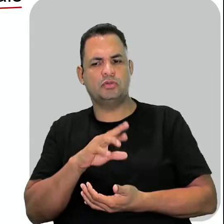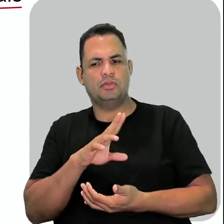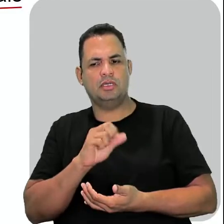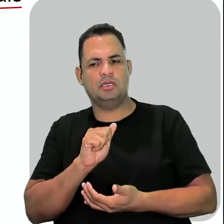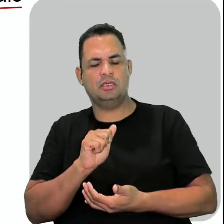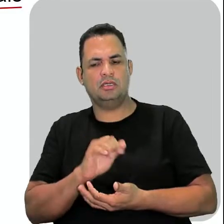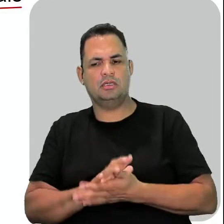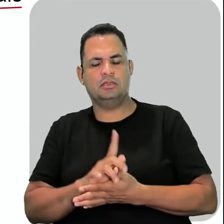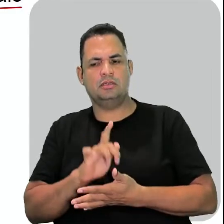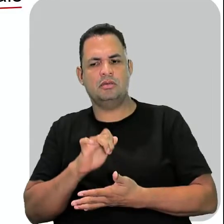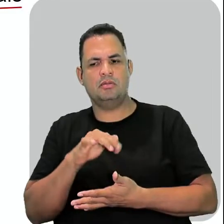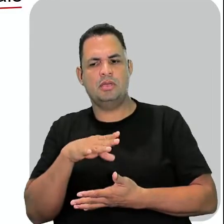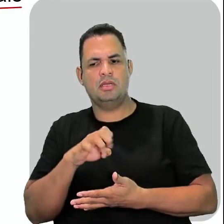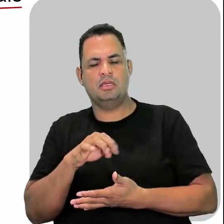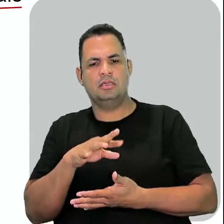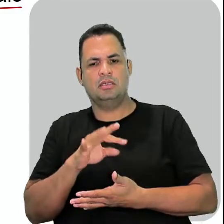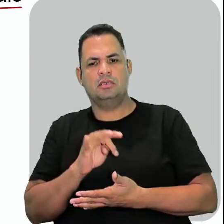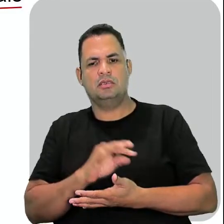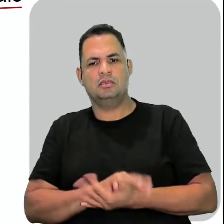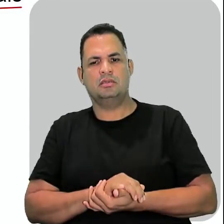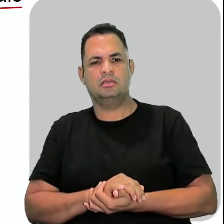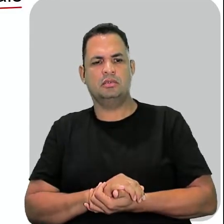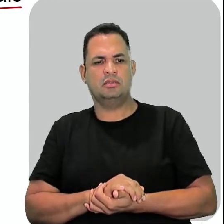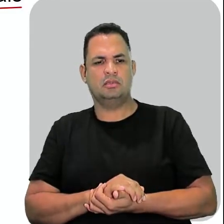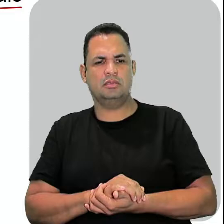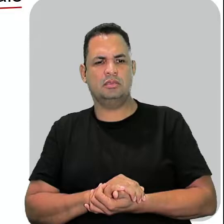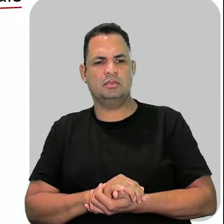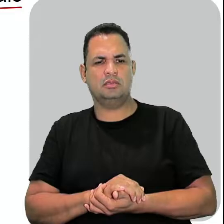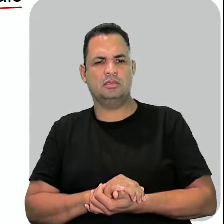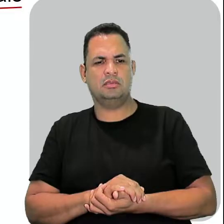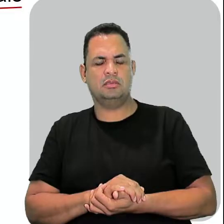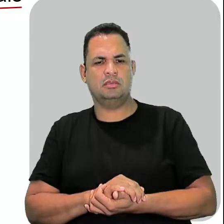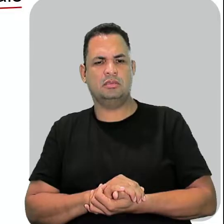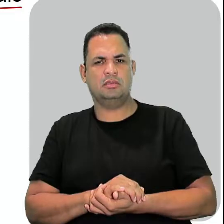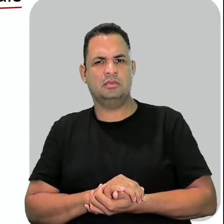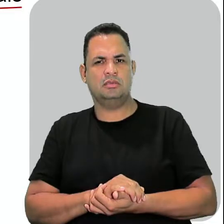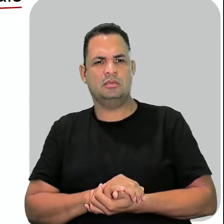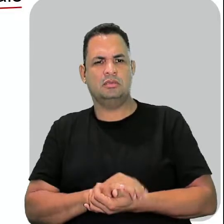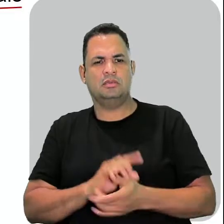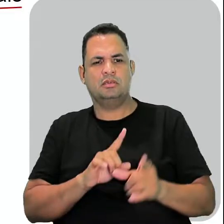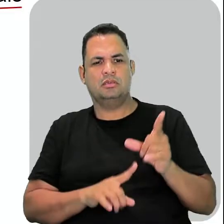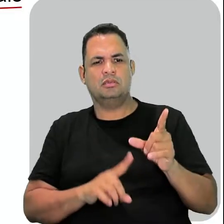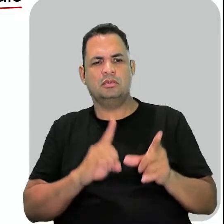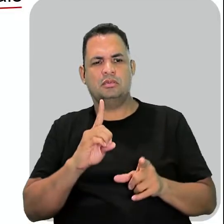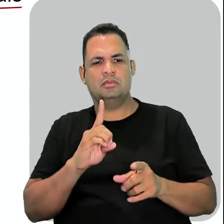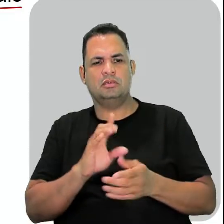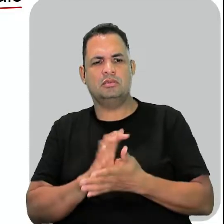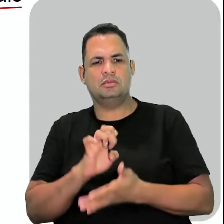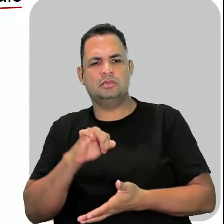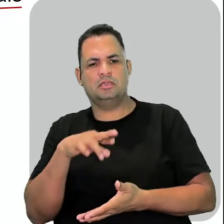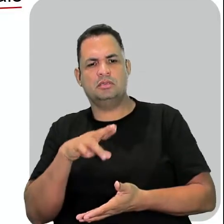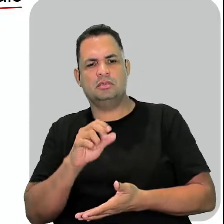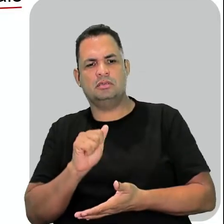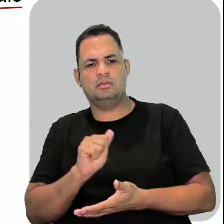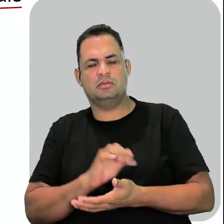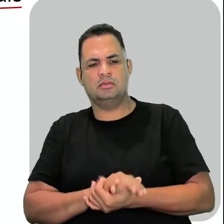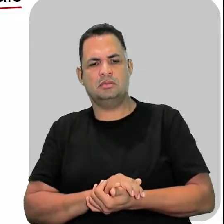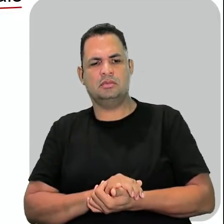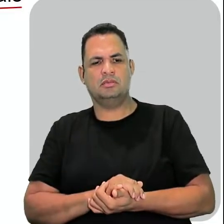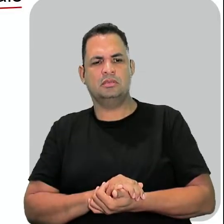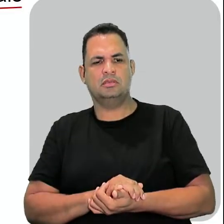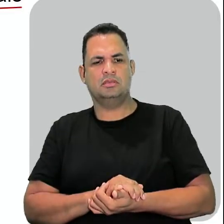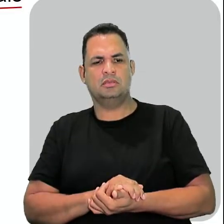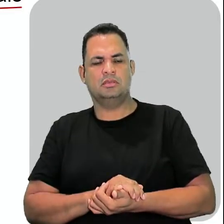geométrica, cis-trans, então não entra para a nossa isomeria óptica. Letra D, insaturação.